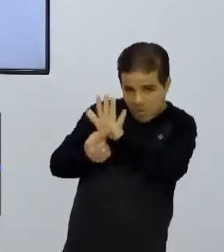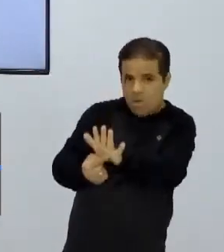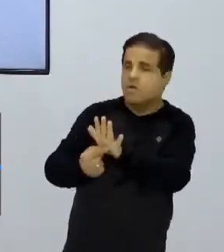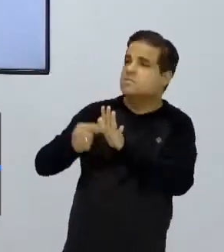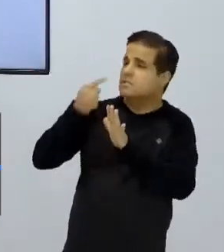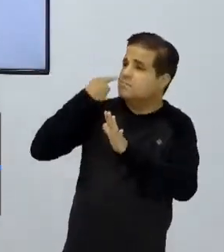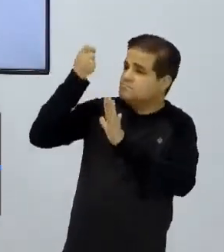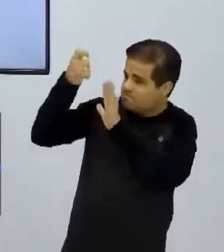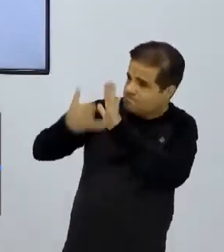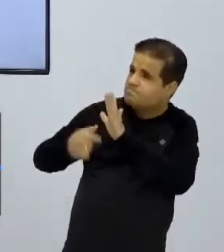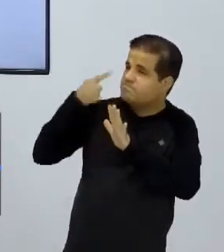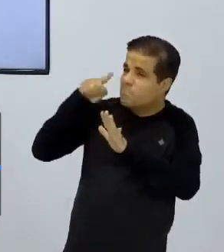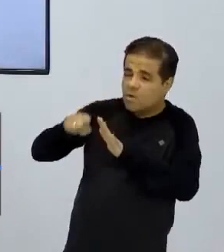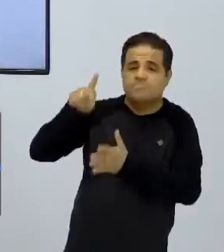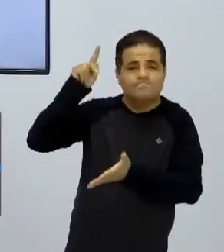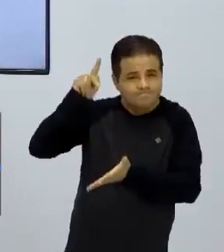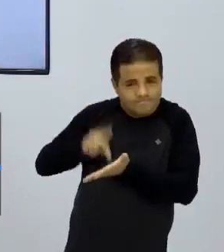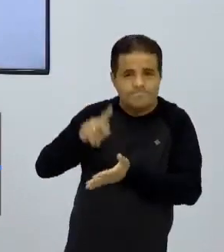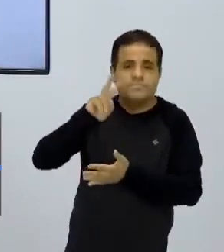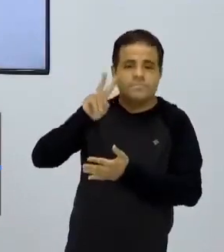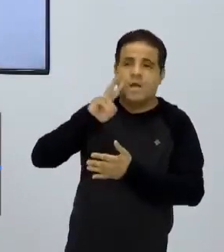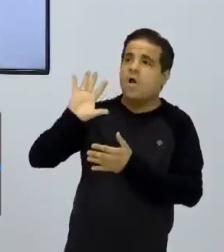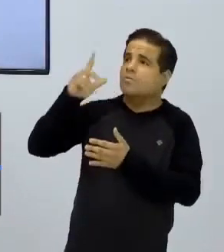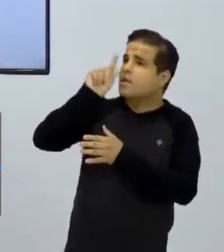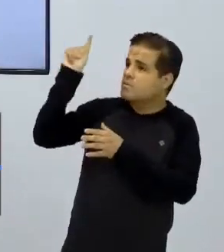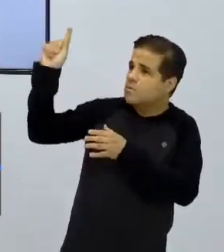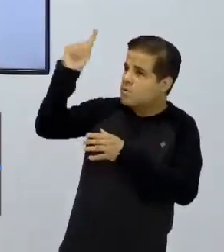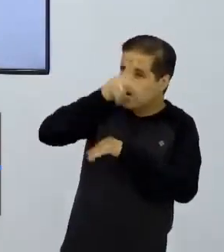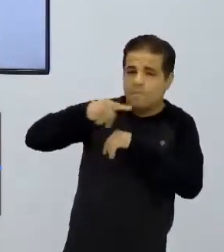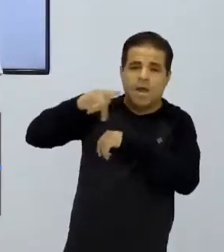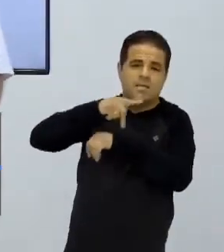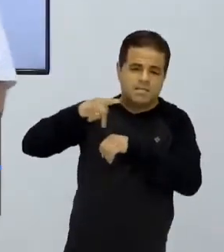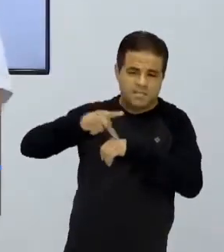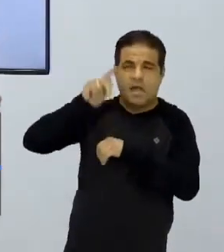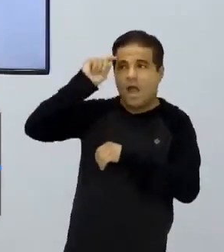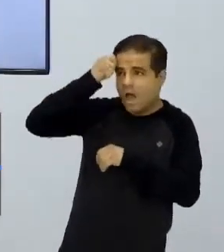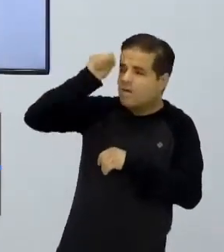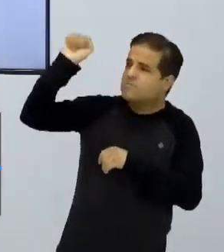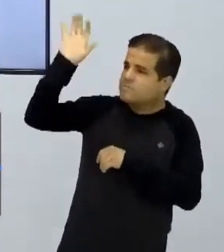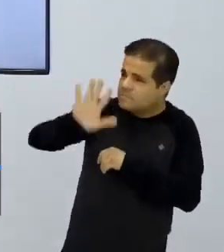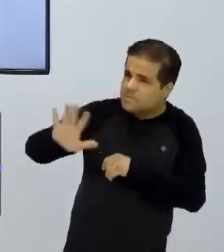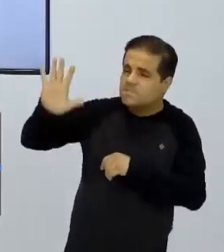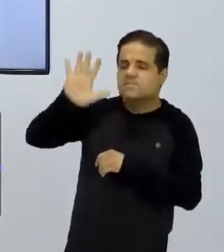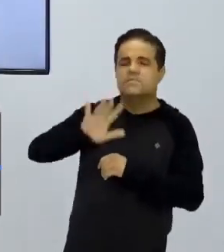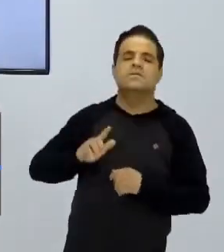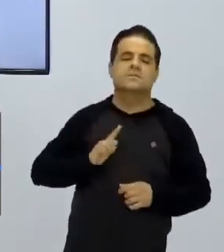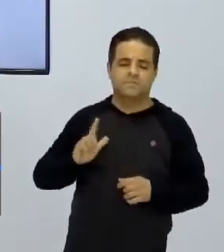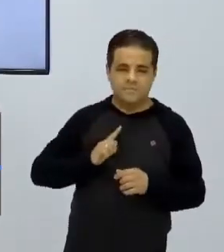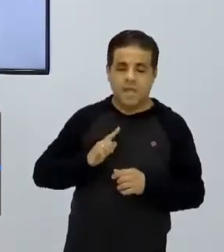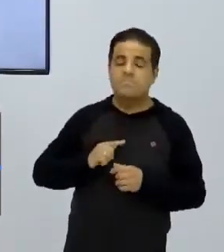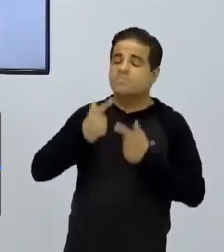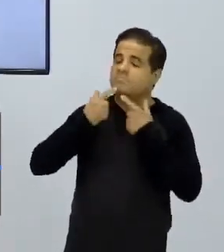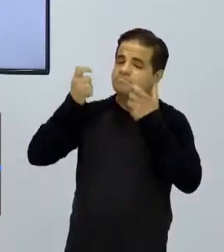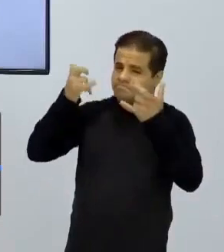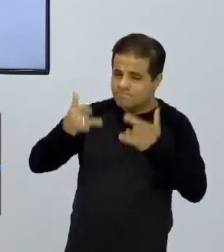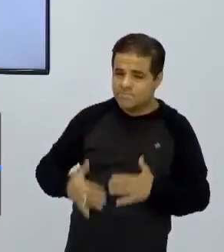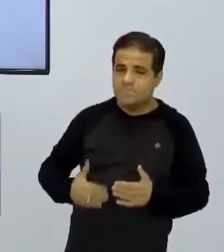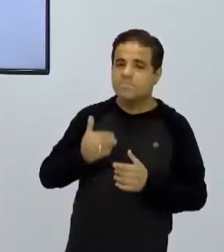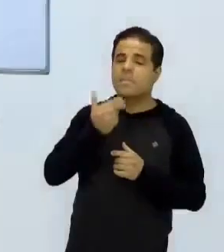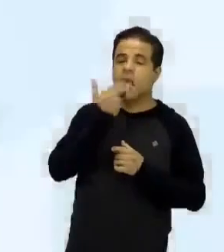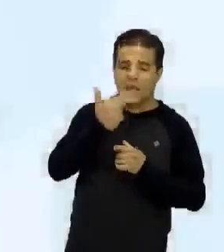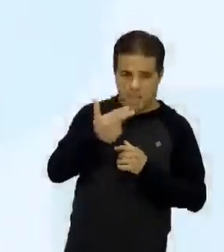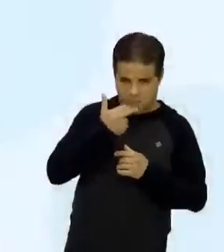né? Mostrando essa realidade que acontece em alguns países do continente africano, tá certo? Bom, vamos falar aí das